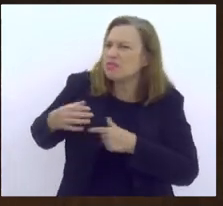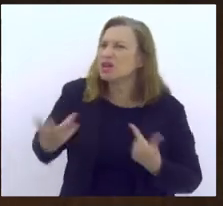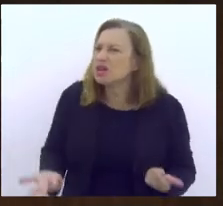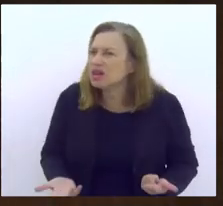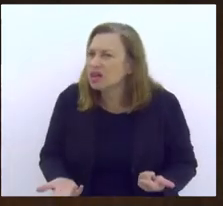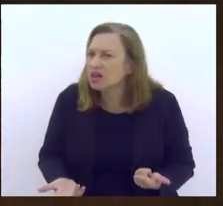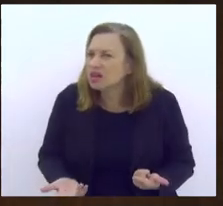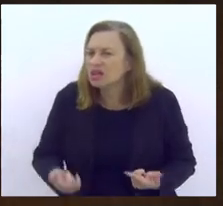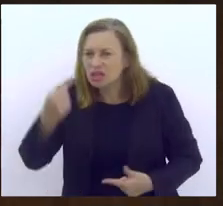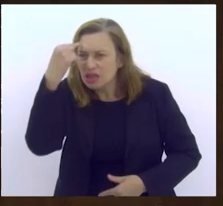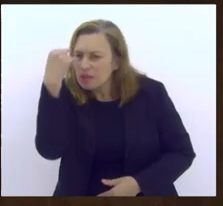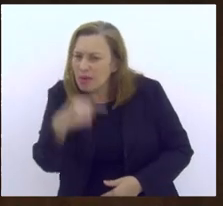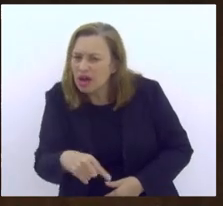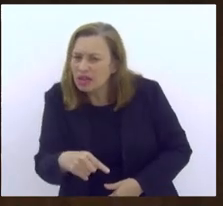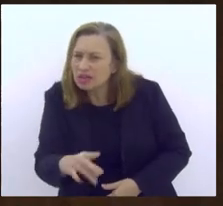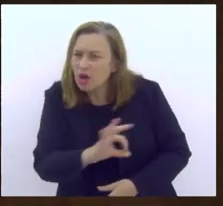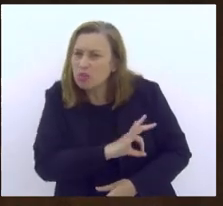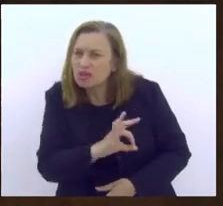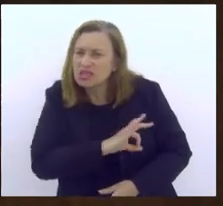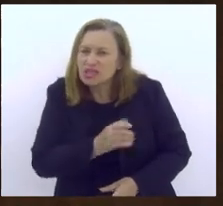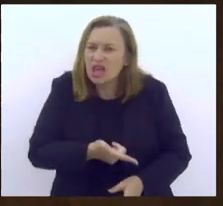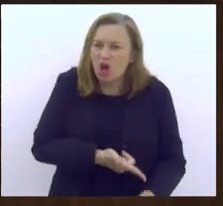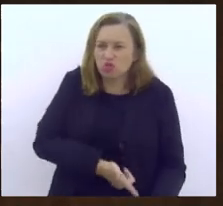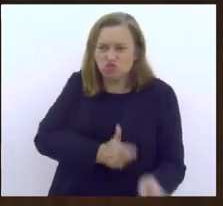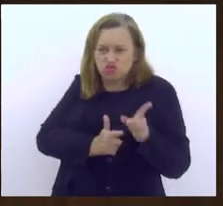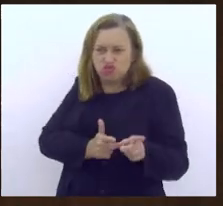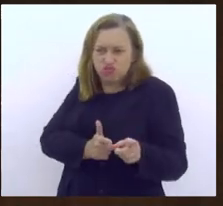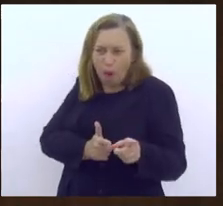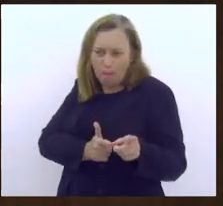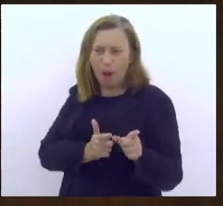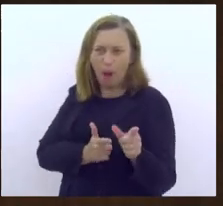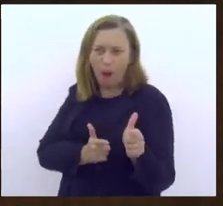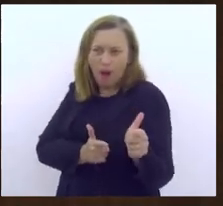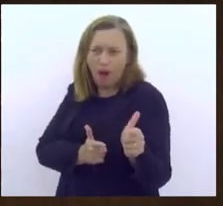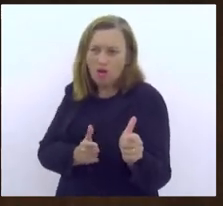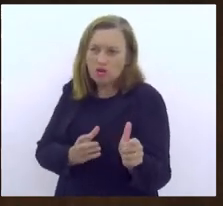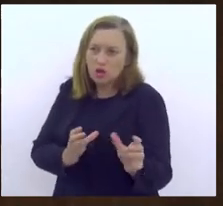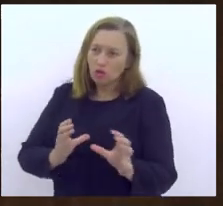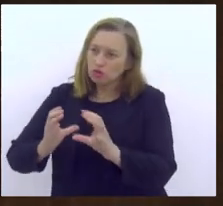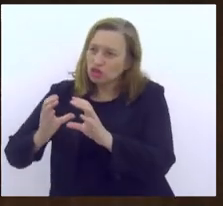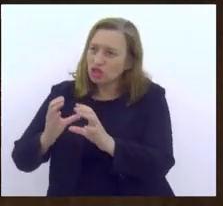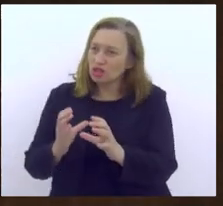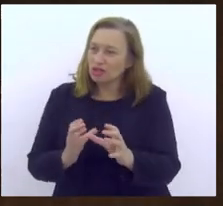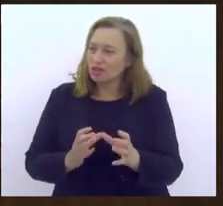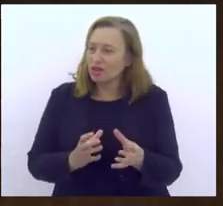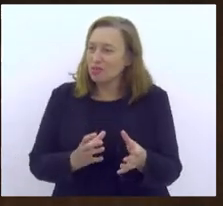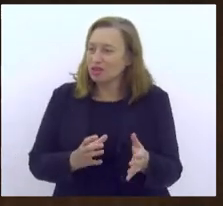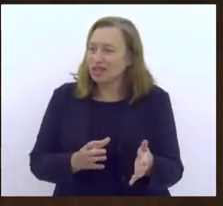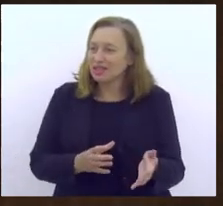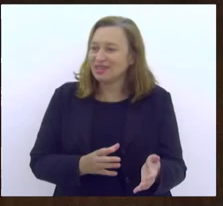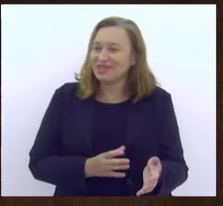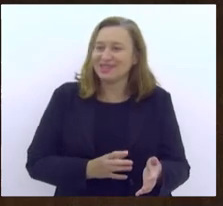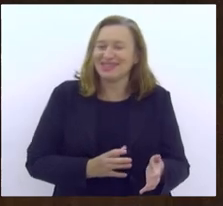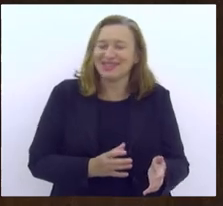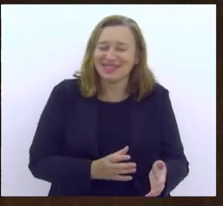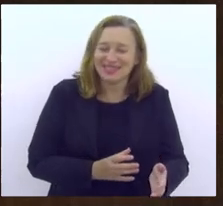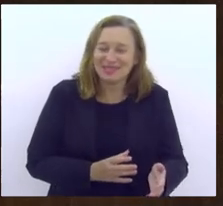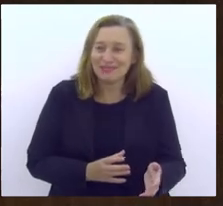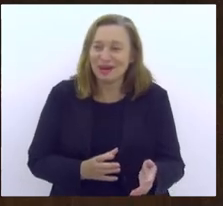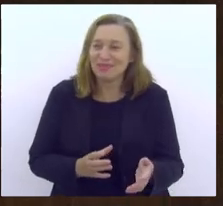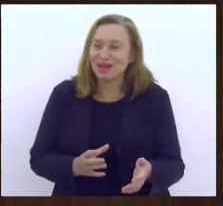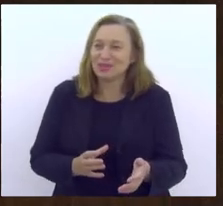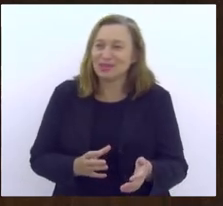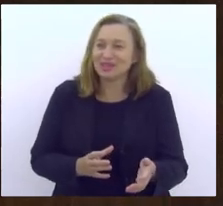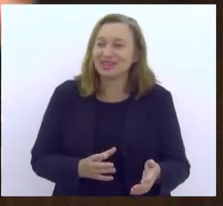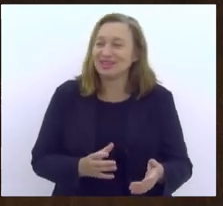Tem que mandar o policial para cá, é de fuzil, é de pistola, é armado, porque os vagabundos estão aí tacando fogo em